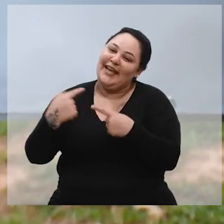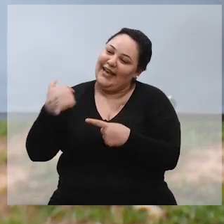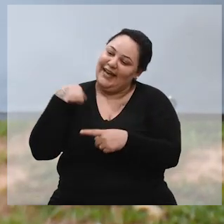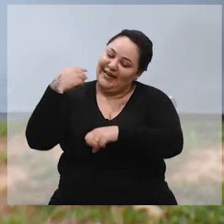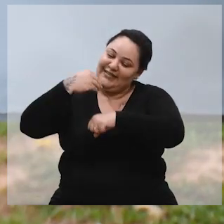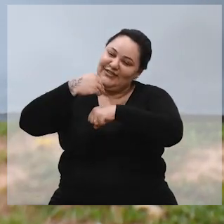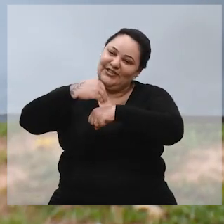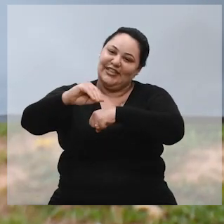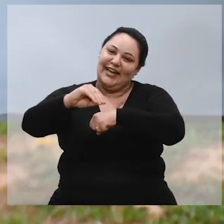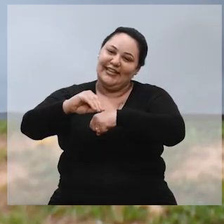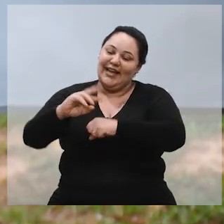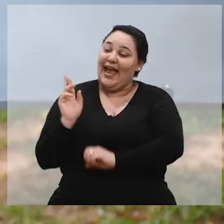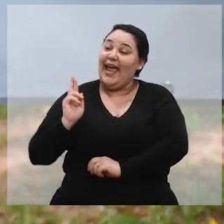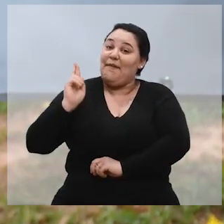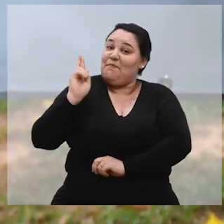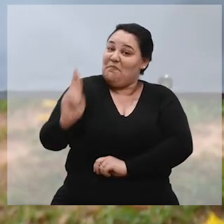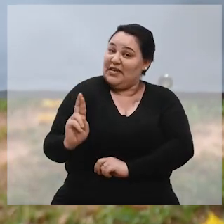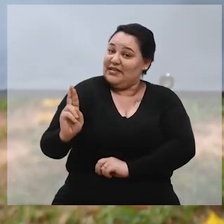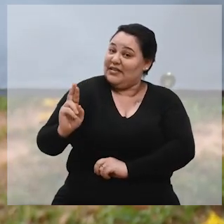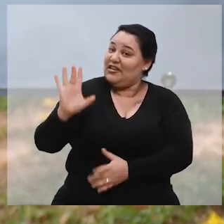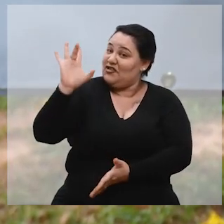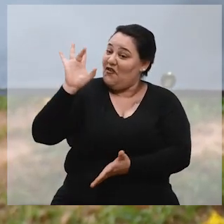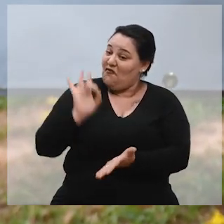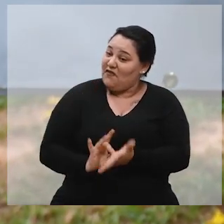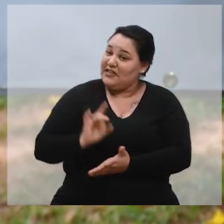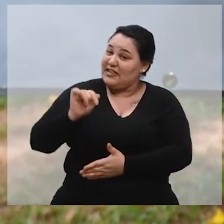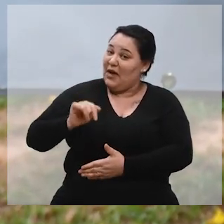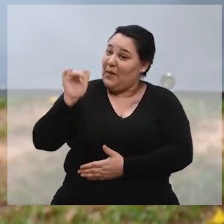indicada patrona da Feira do Livro de Caxias do Sul.